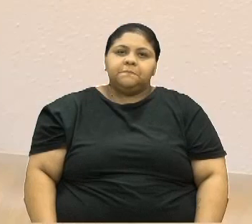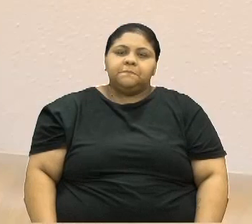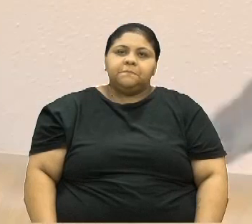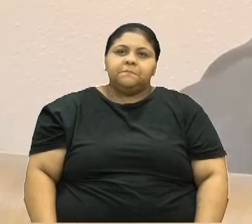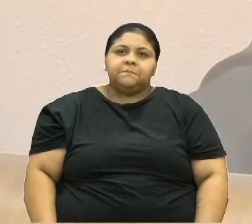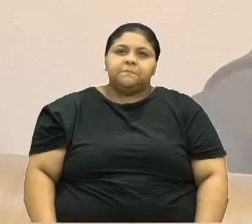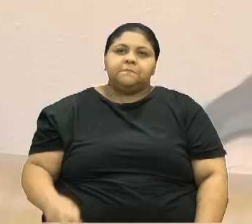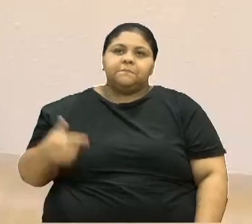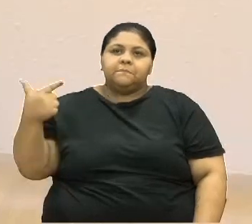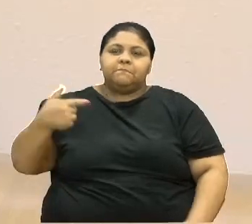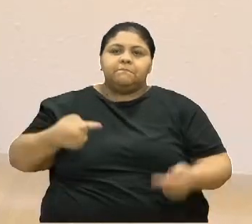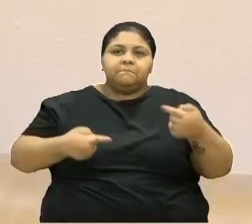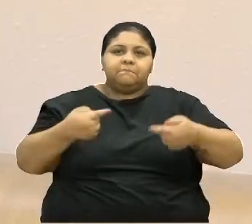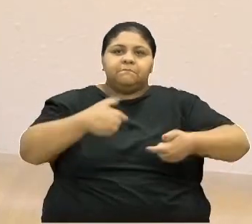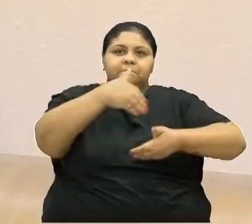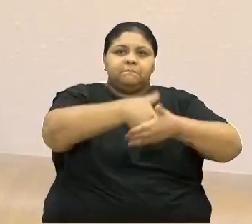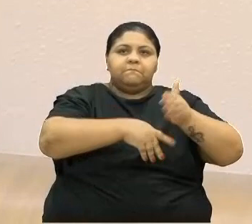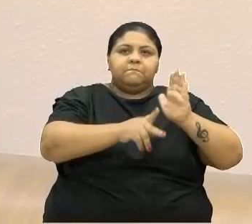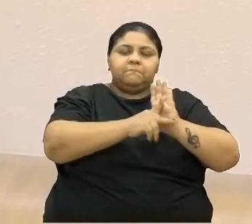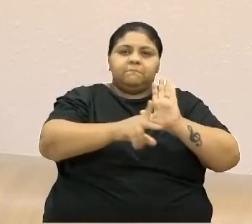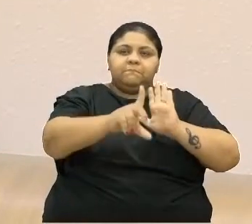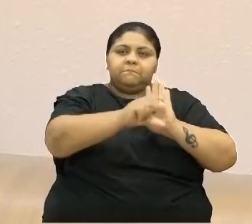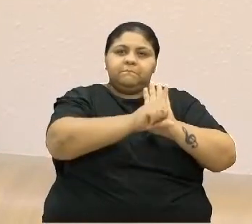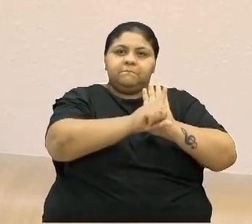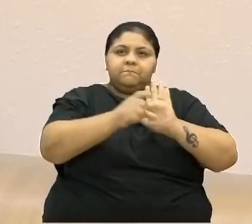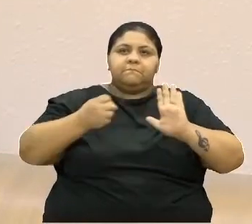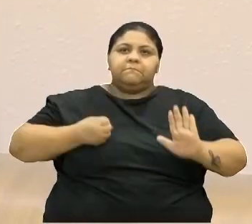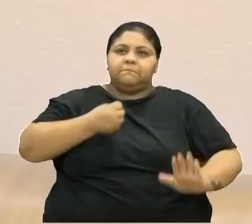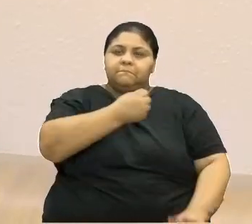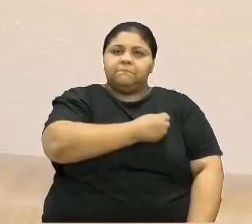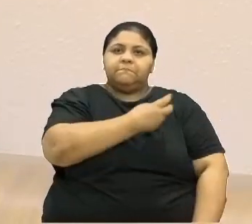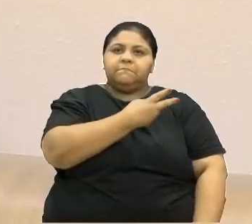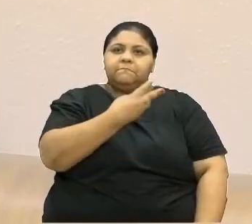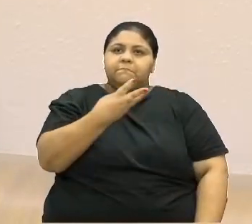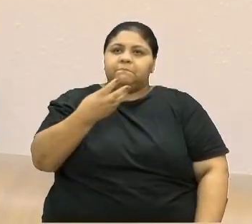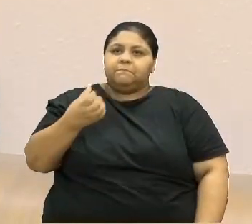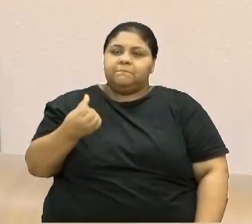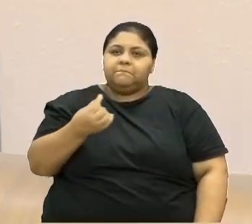Em segunda discussão e votação, projeto de lei número